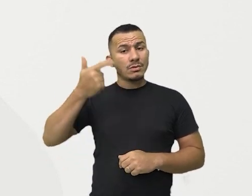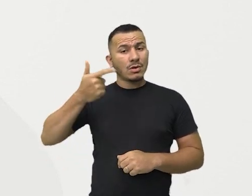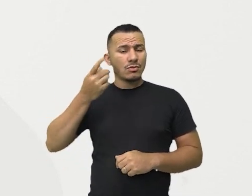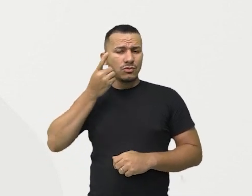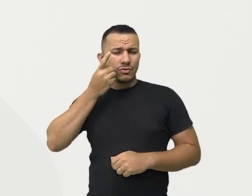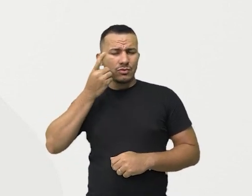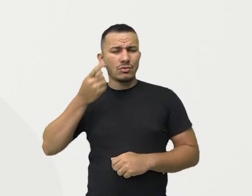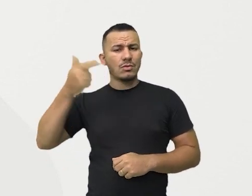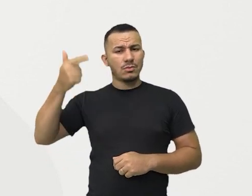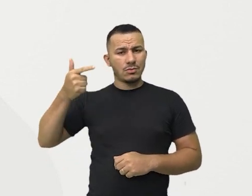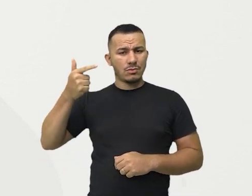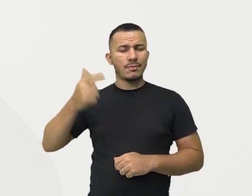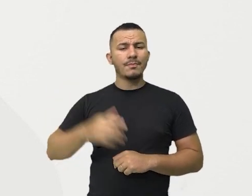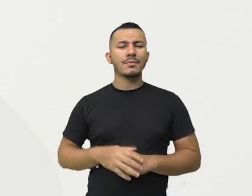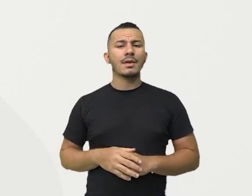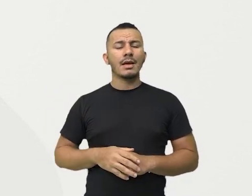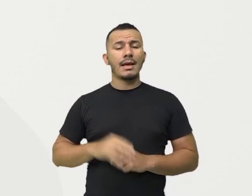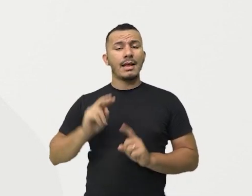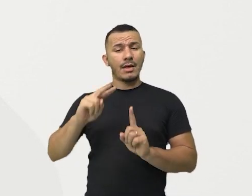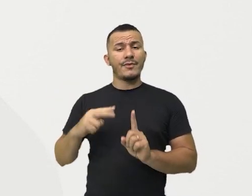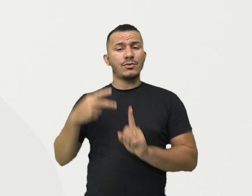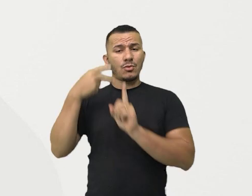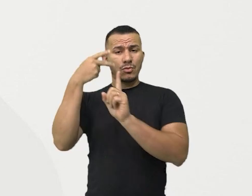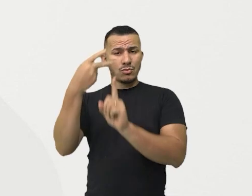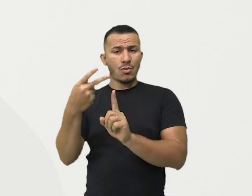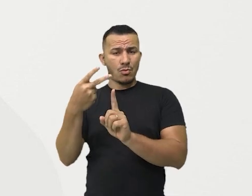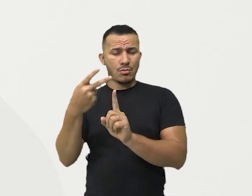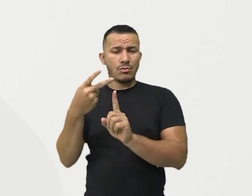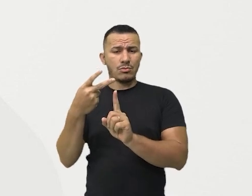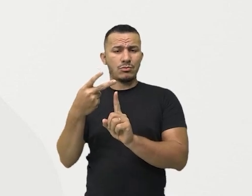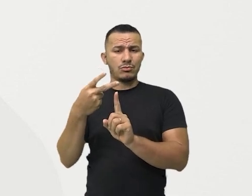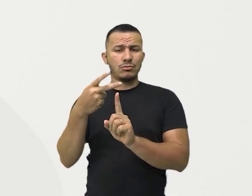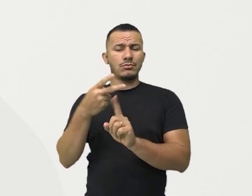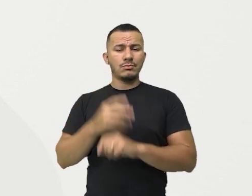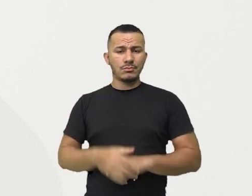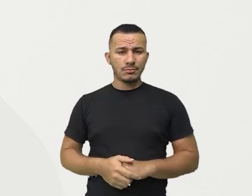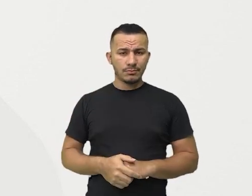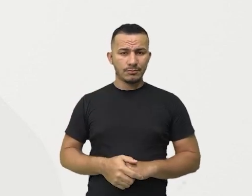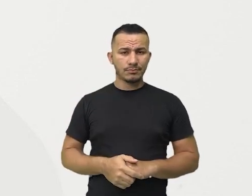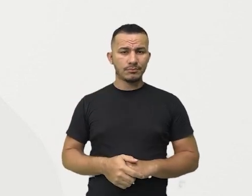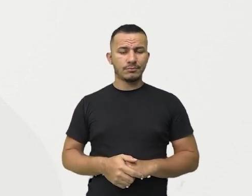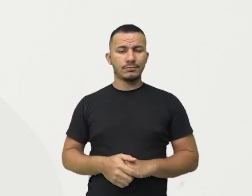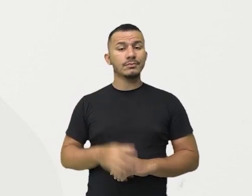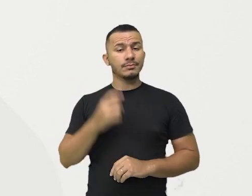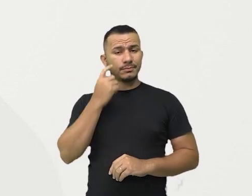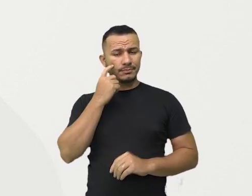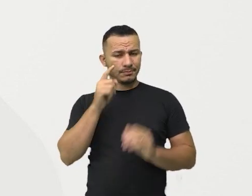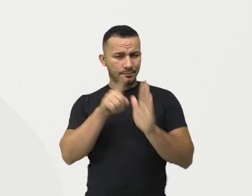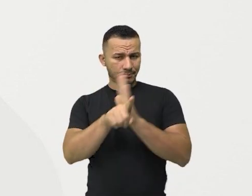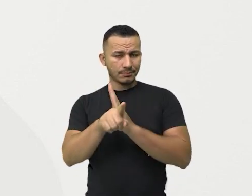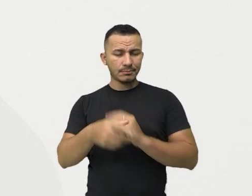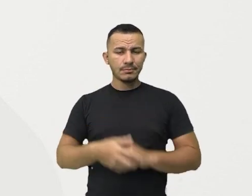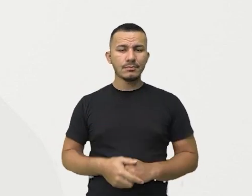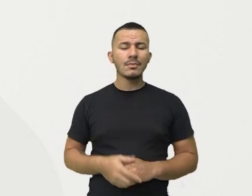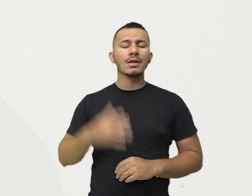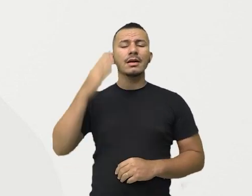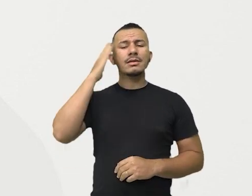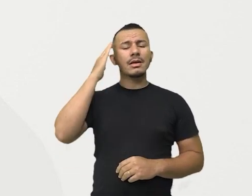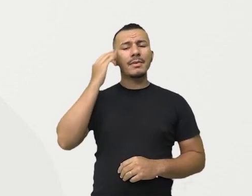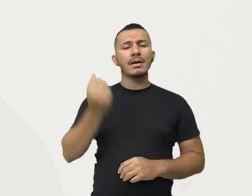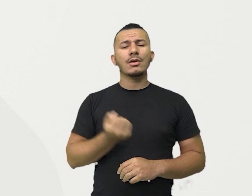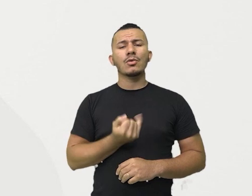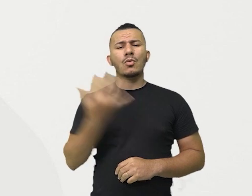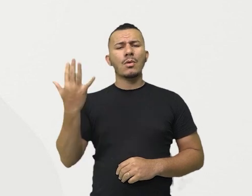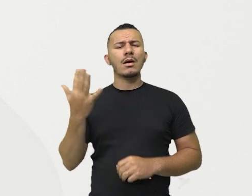dia, é claro, ele fez o dobro do dia anterior. Olha a pergunta do problema. Quantas